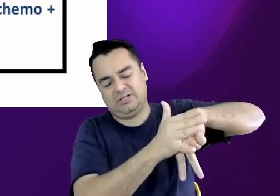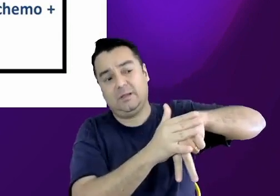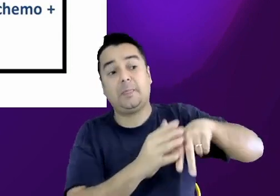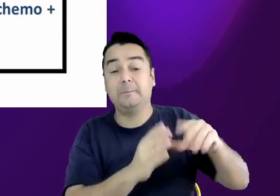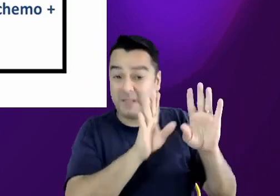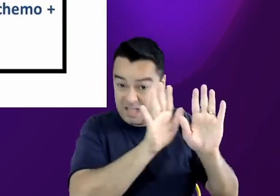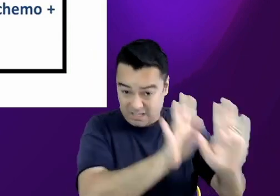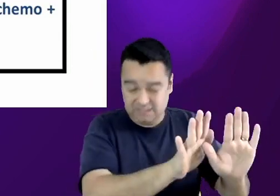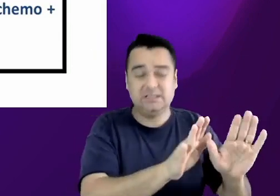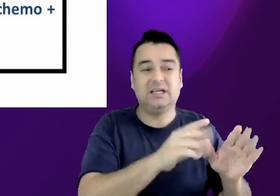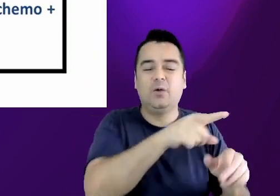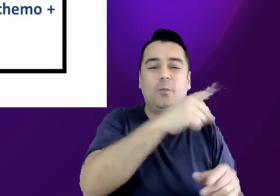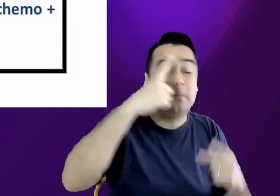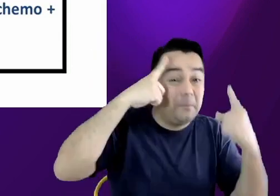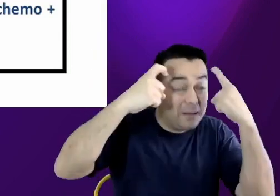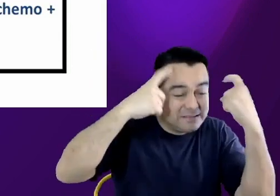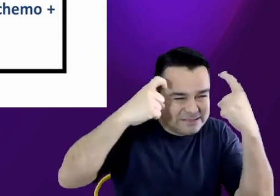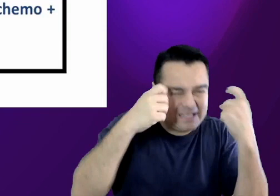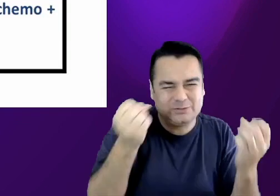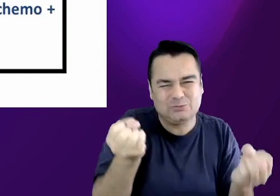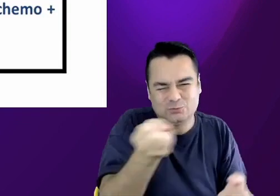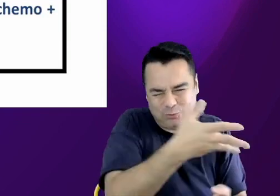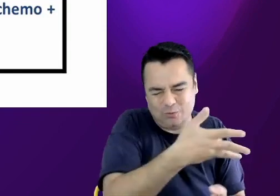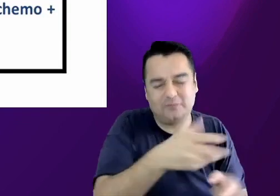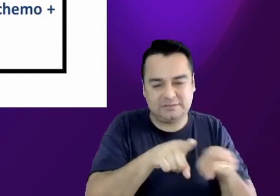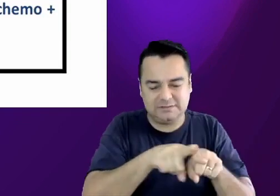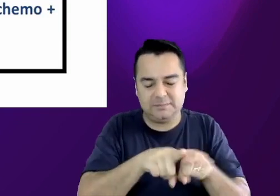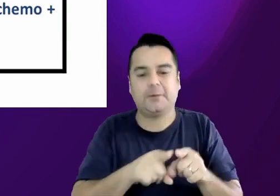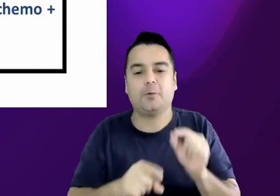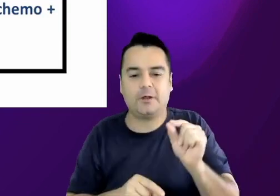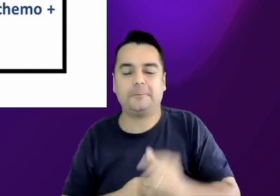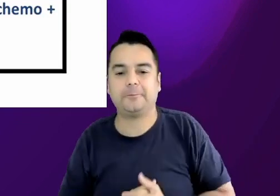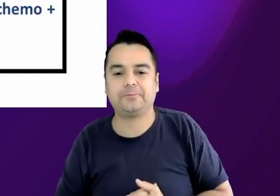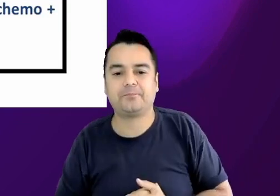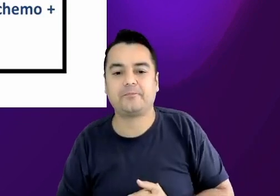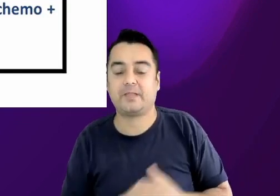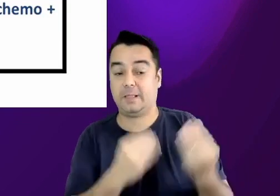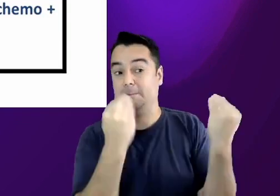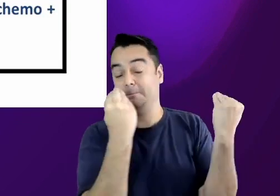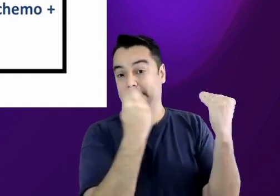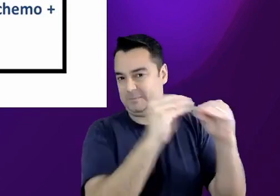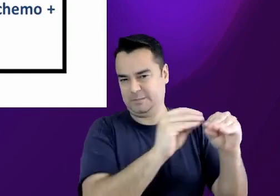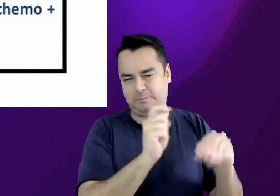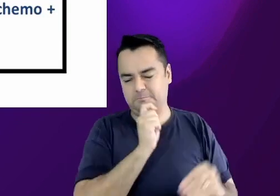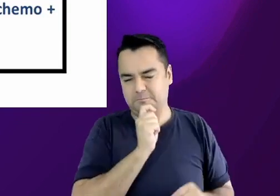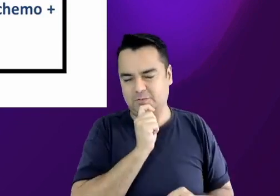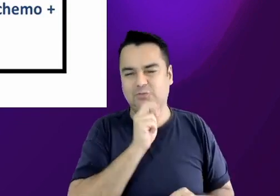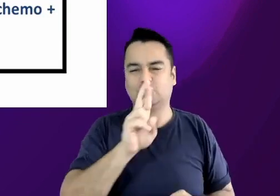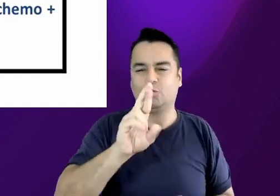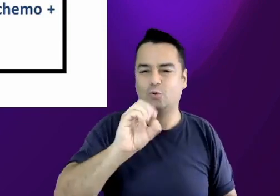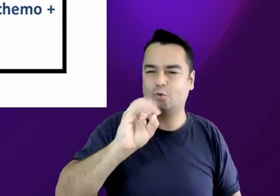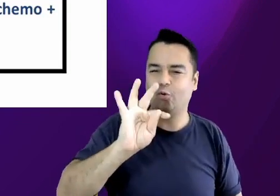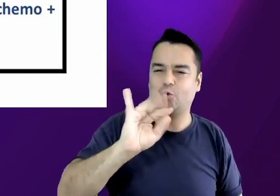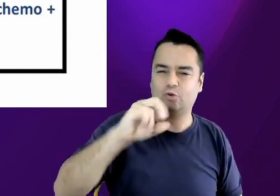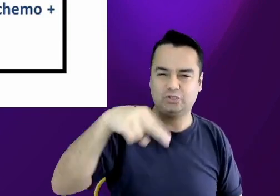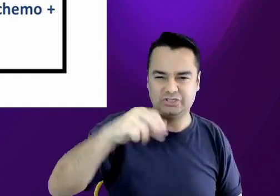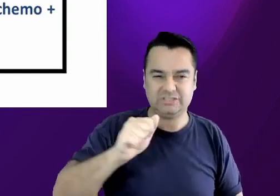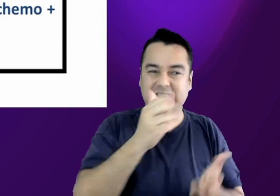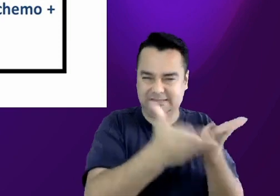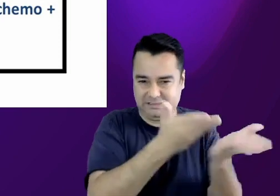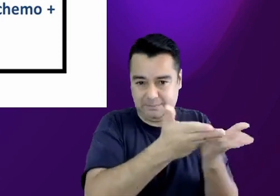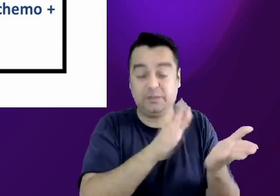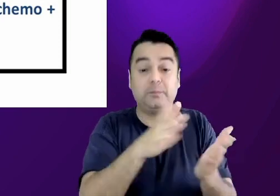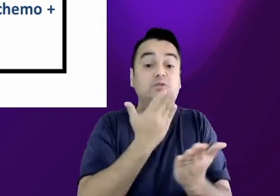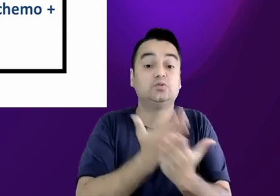ideia mais recente também, ainda não colocada em rotina de tratamento, mas o estudo do